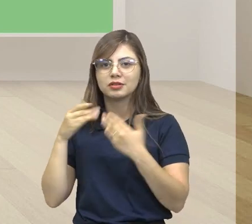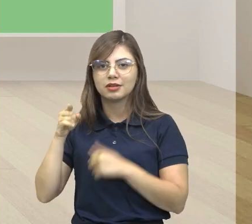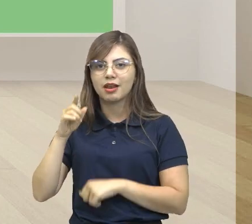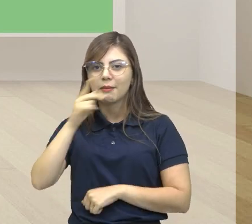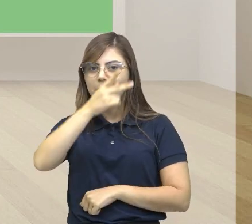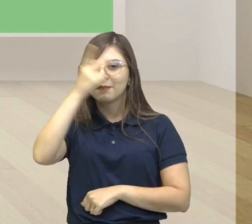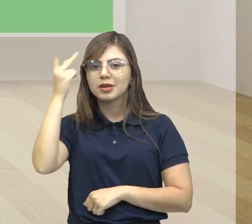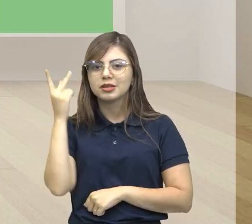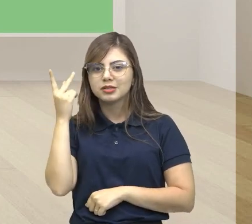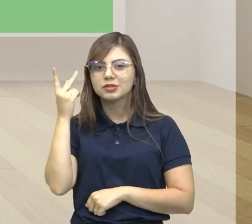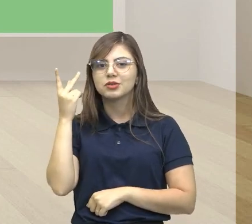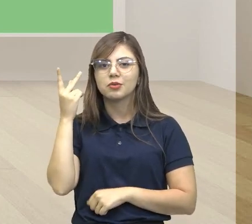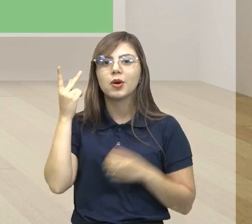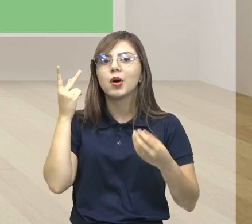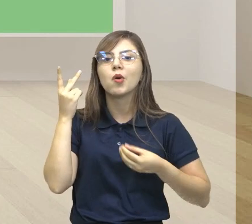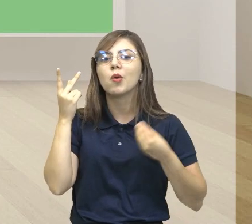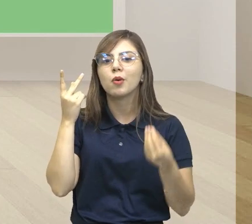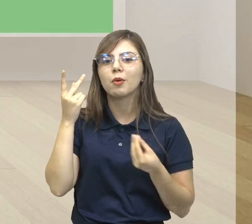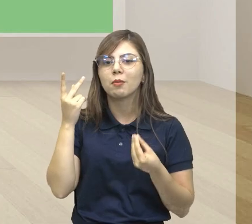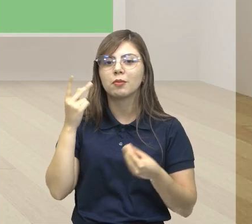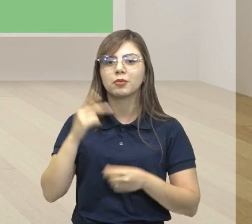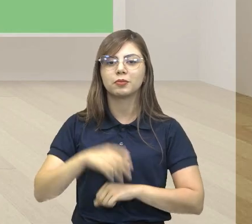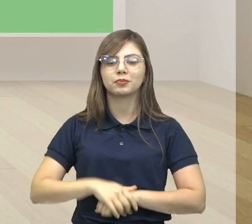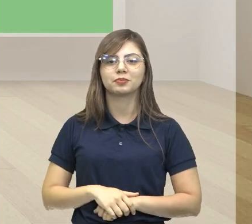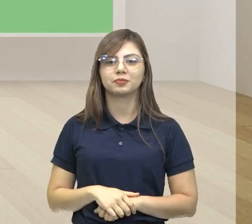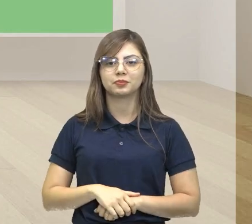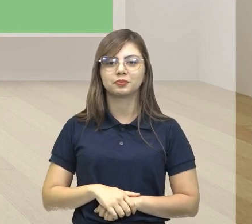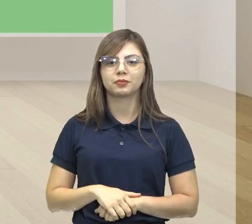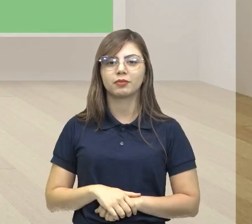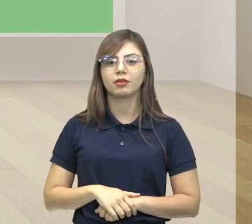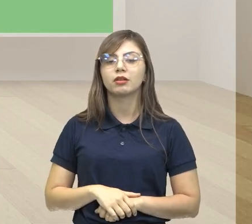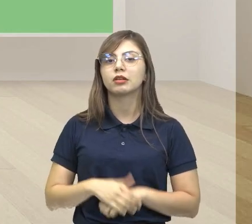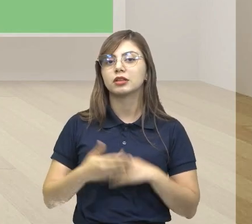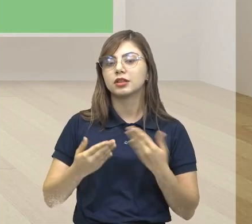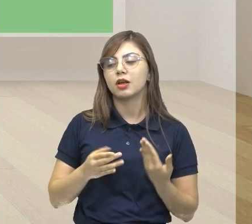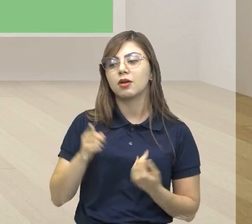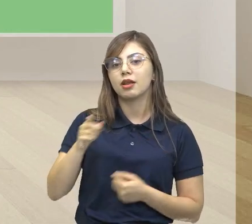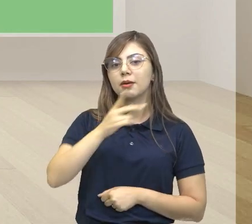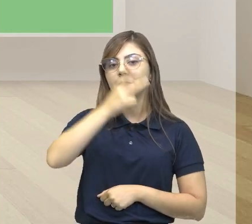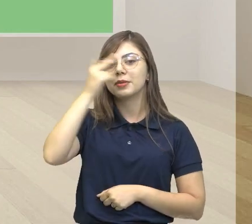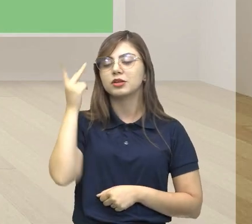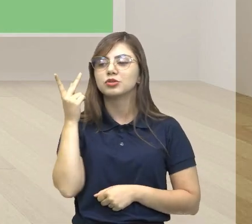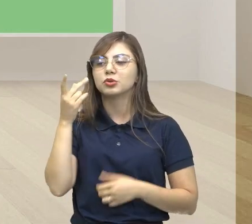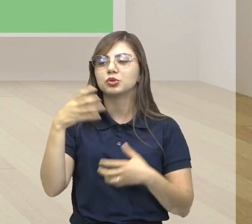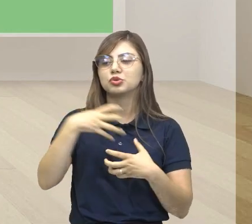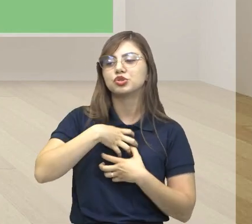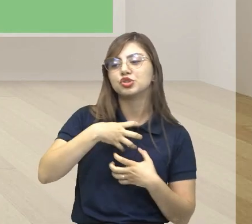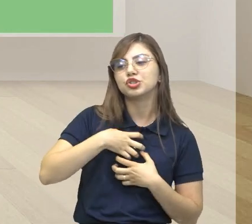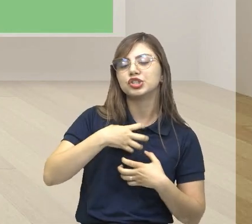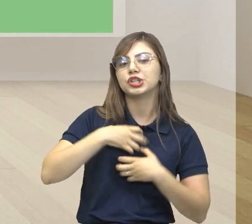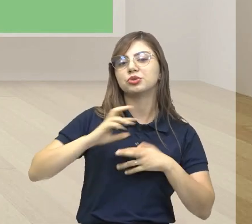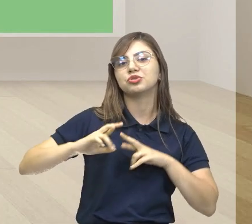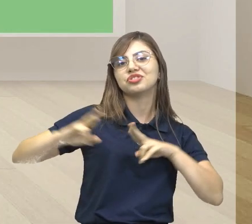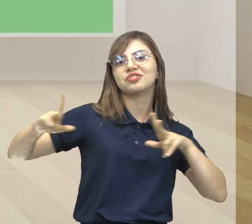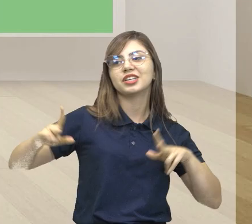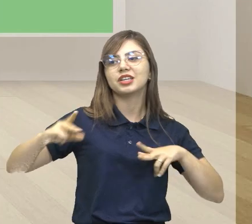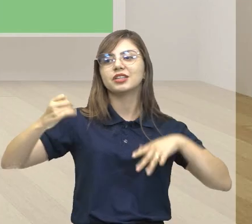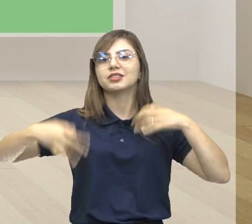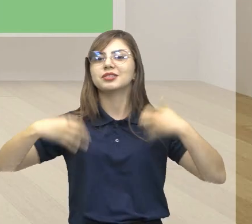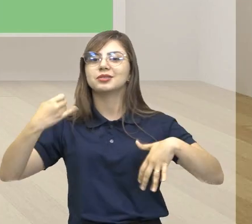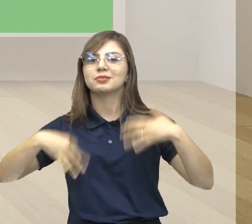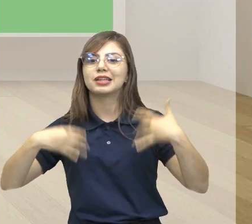que é de low context culture, ela difere da nossa forma de falar, da nossa abordagem, tá?